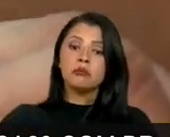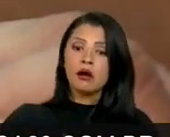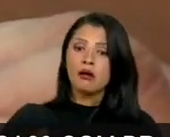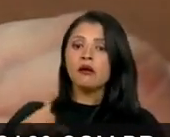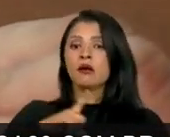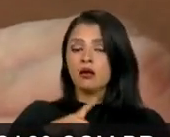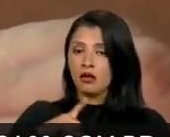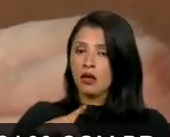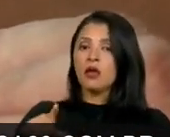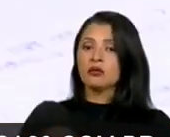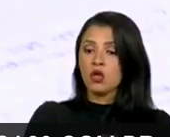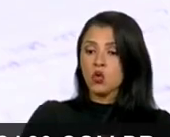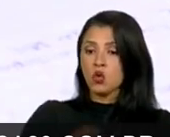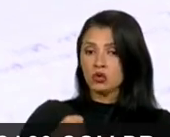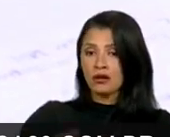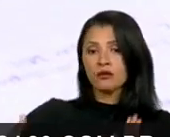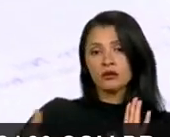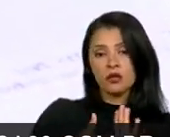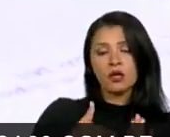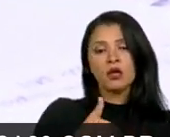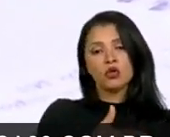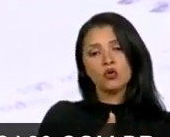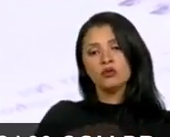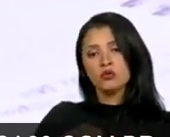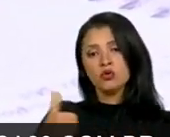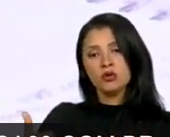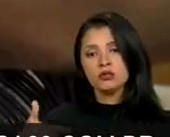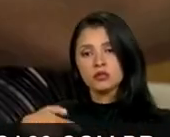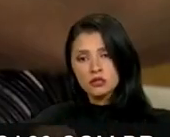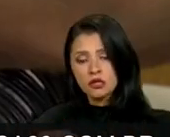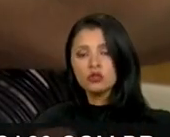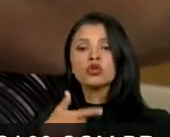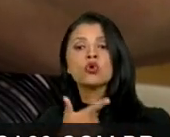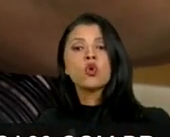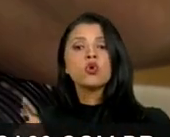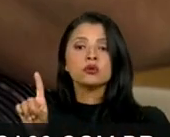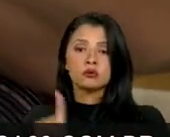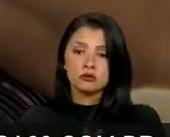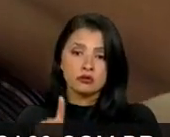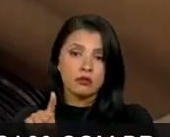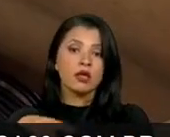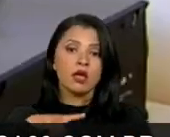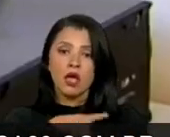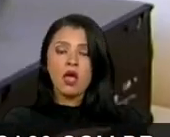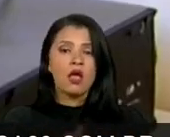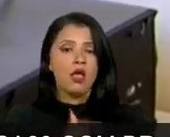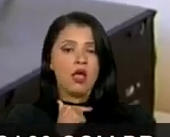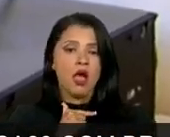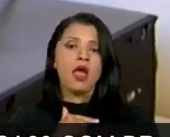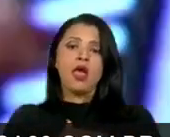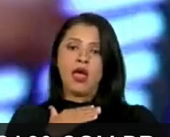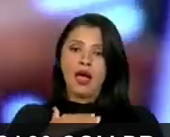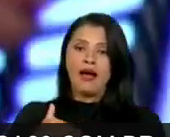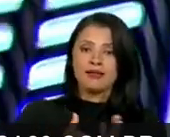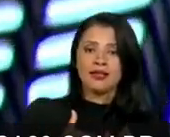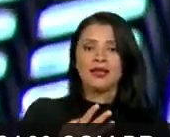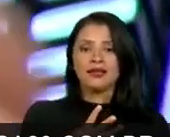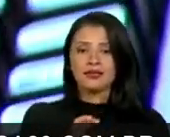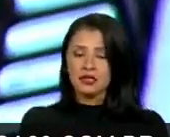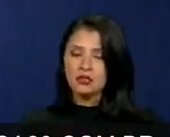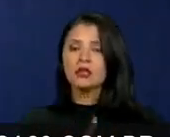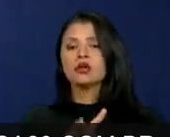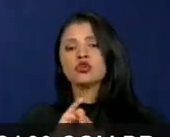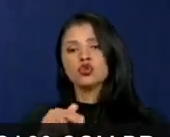ter celebrado o contrato até 2017. Outra regra é estar inadimplente até 30 de junho deste